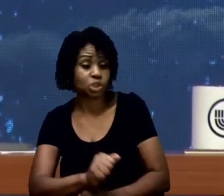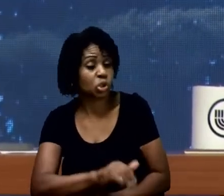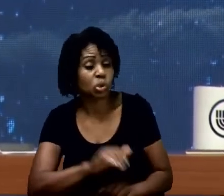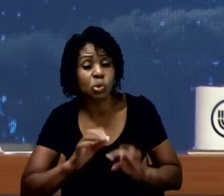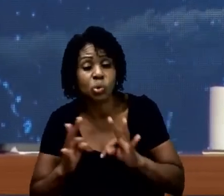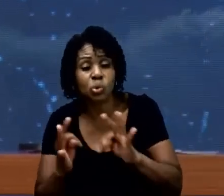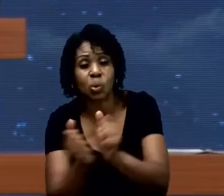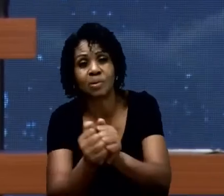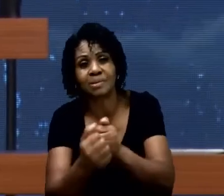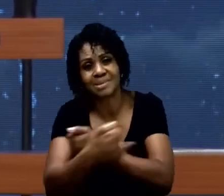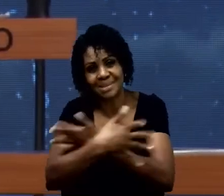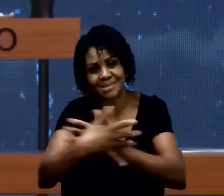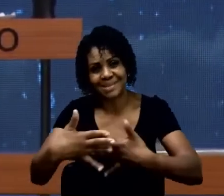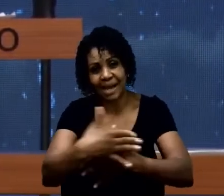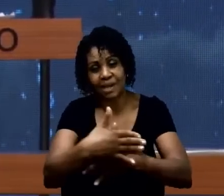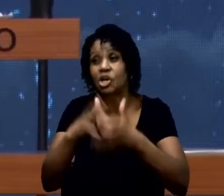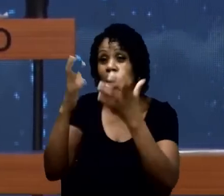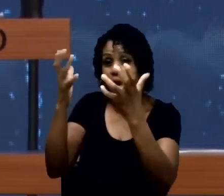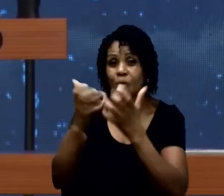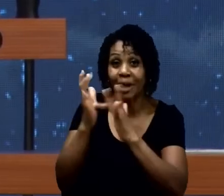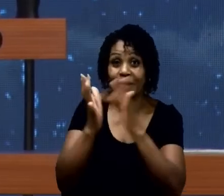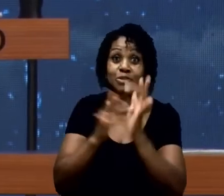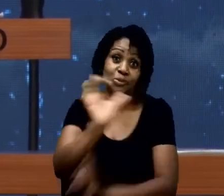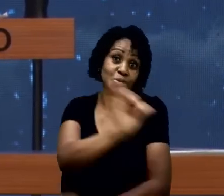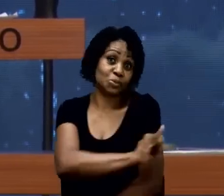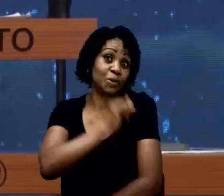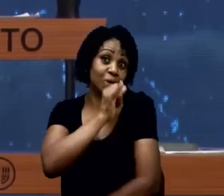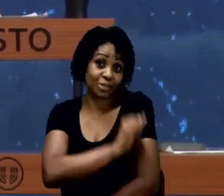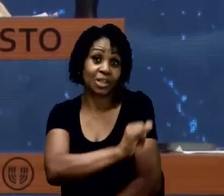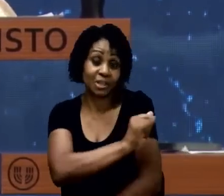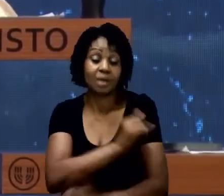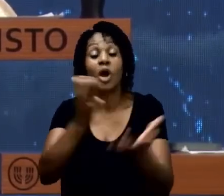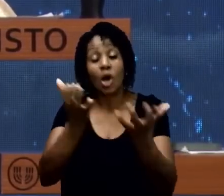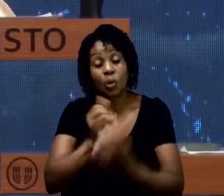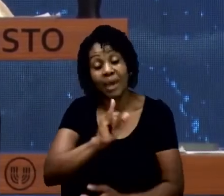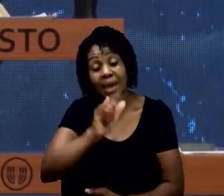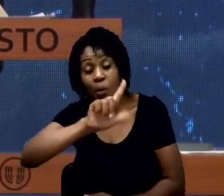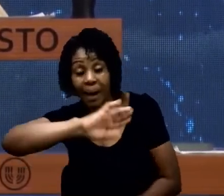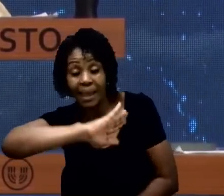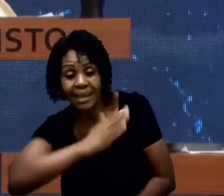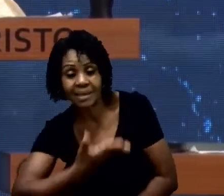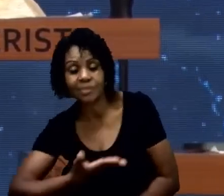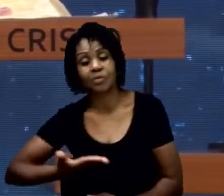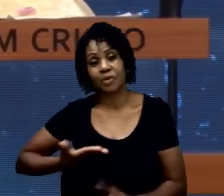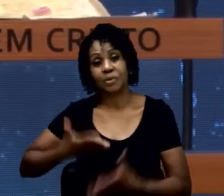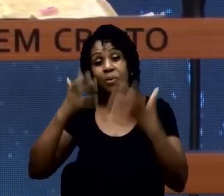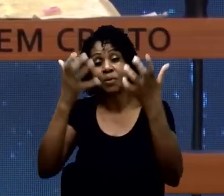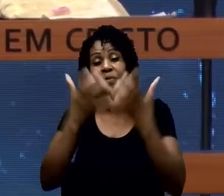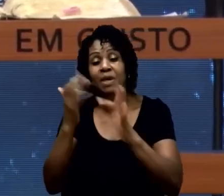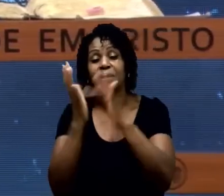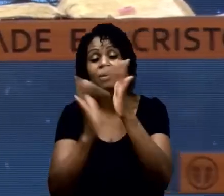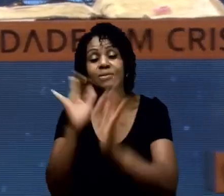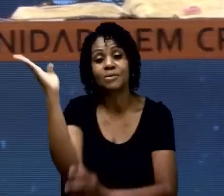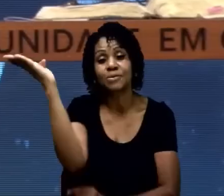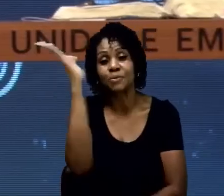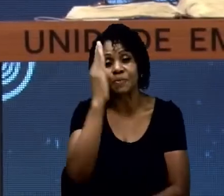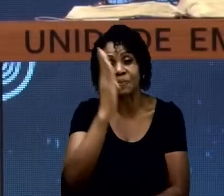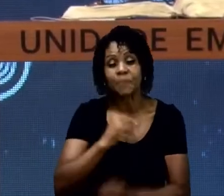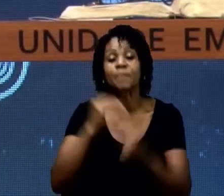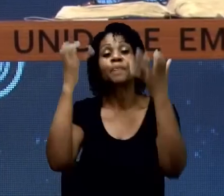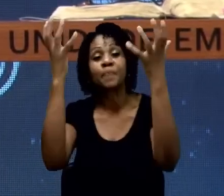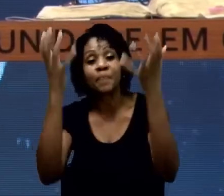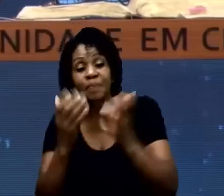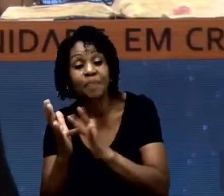E sabe o eu quero dizer para você? Eu quero Jesus para o Rio de Janeiro. Eu quero Jesus para a Ilha do Governador. Eu quero Jesus para o Brasil. Eu quero